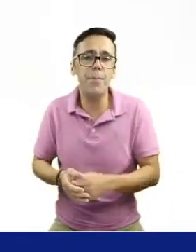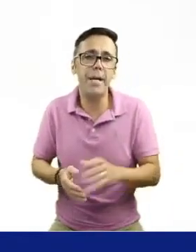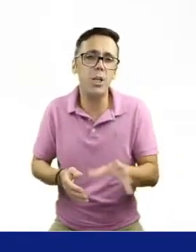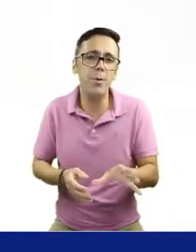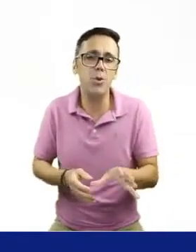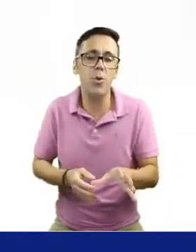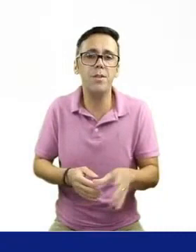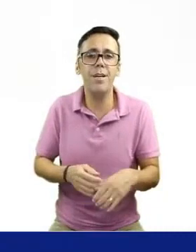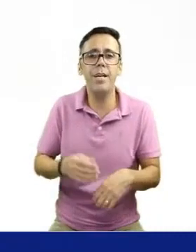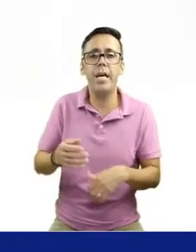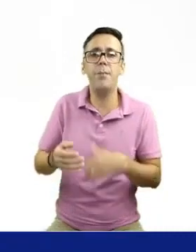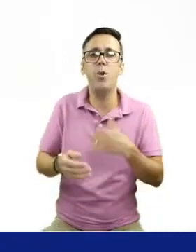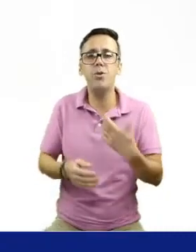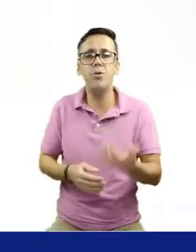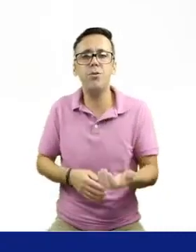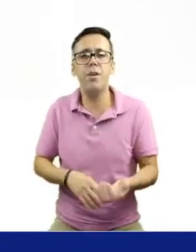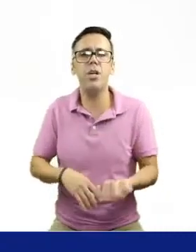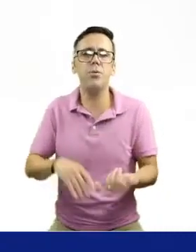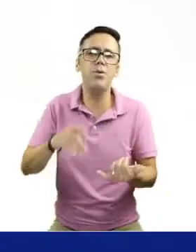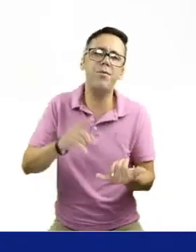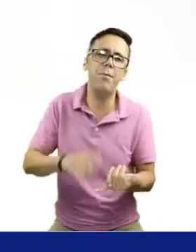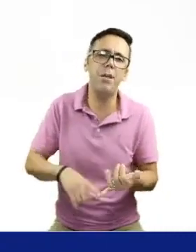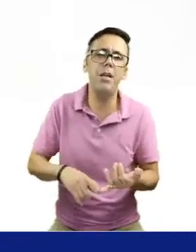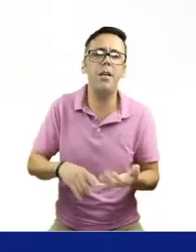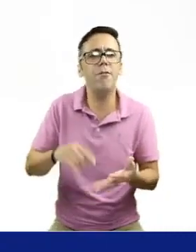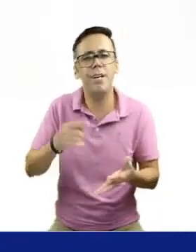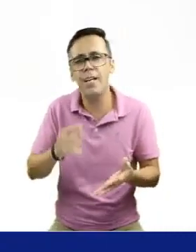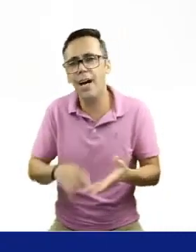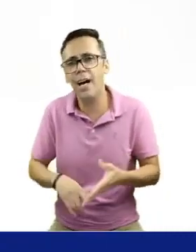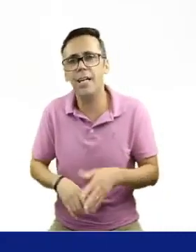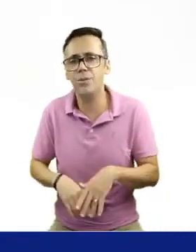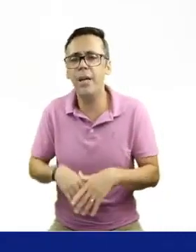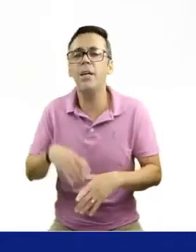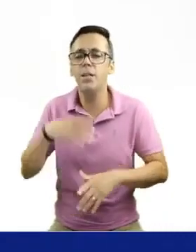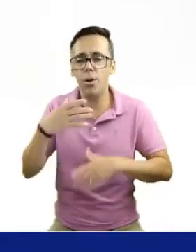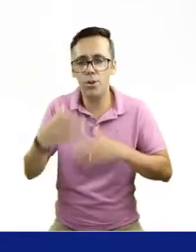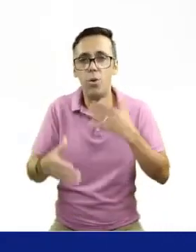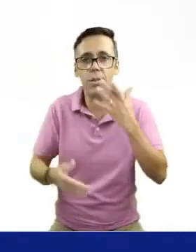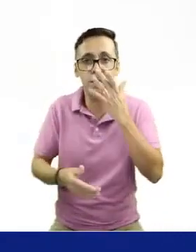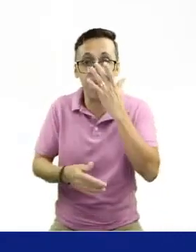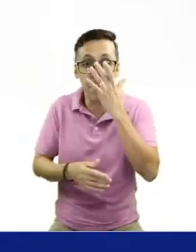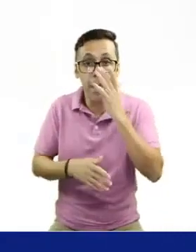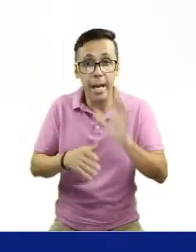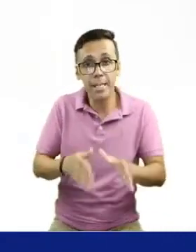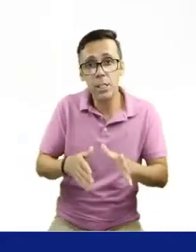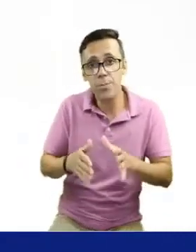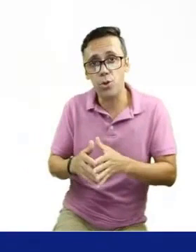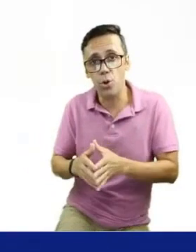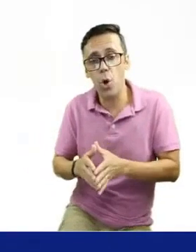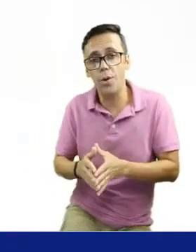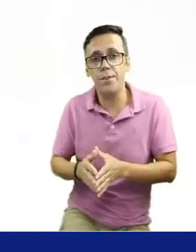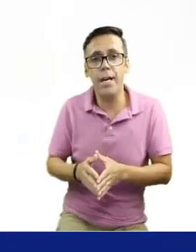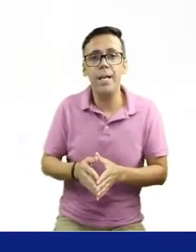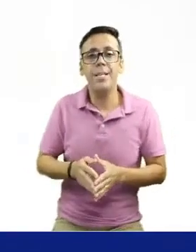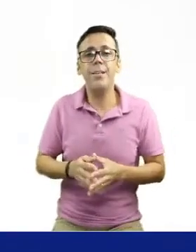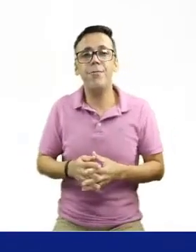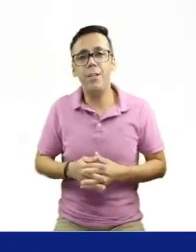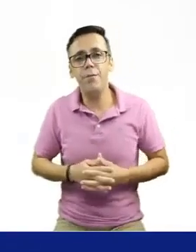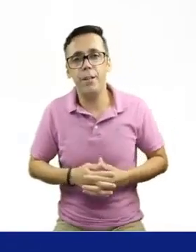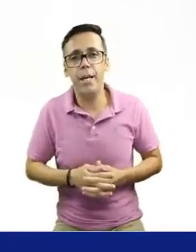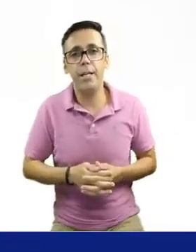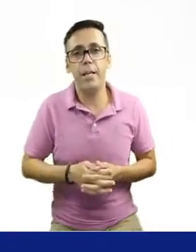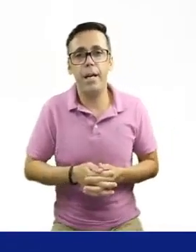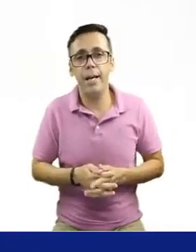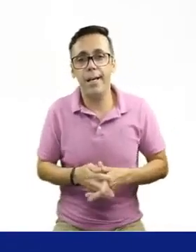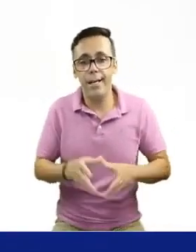que esse número é para aquelas pessoas que requerem bolsas Gourmet no Bolsa Família vai ligar né Tem umas coisas assim essas pessoas né